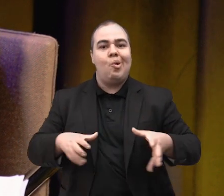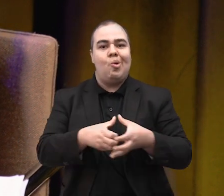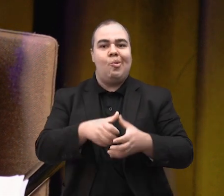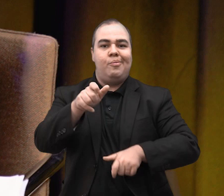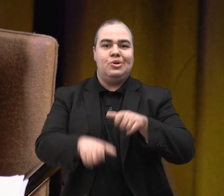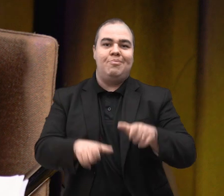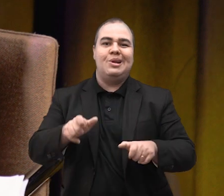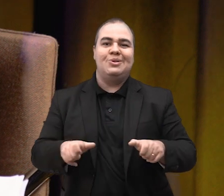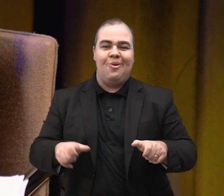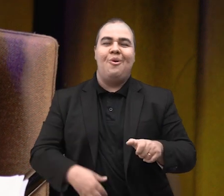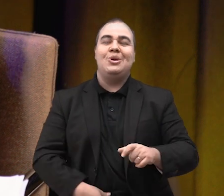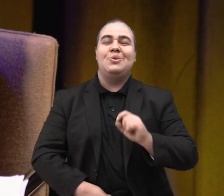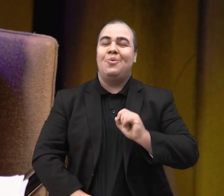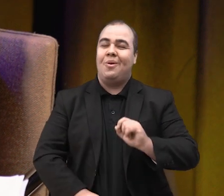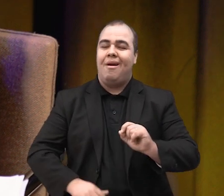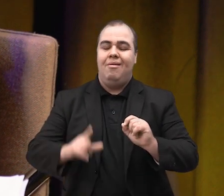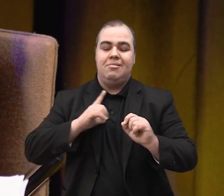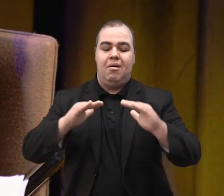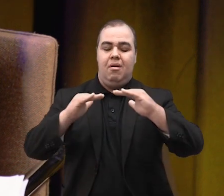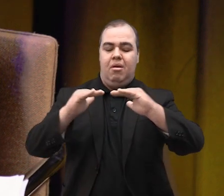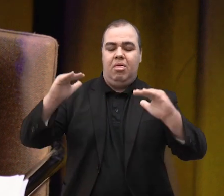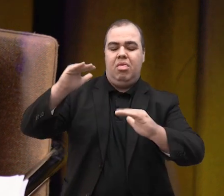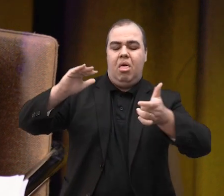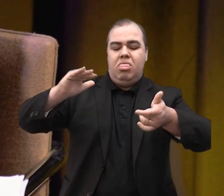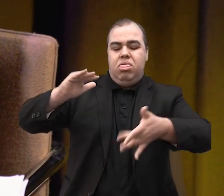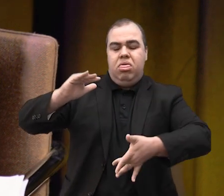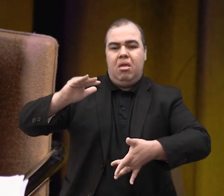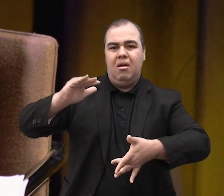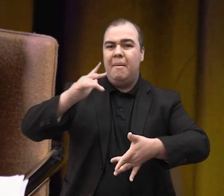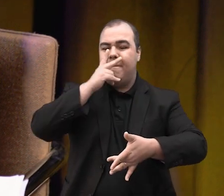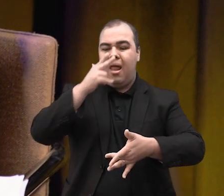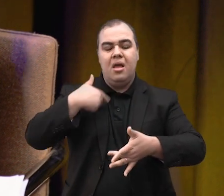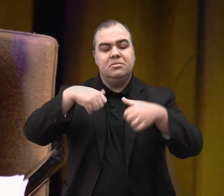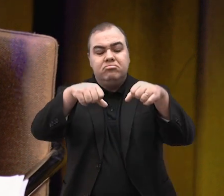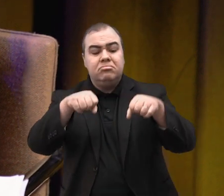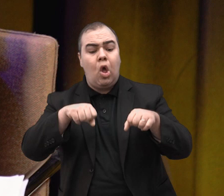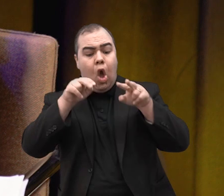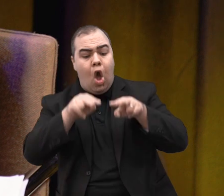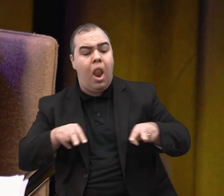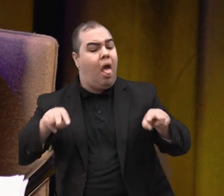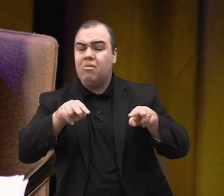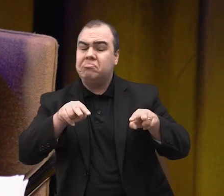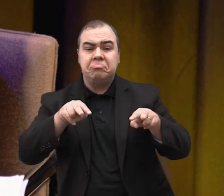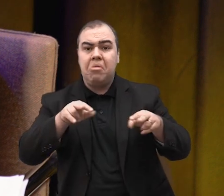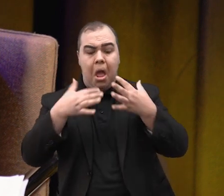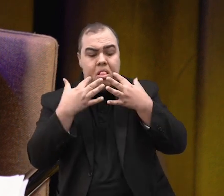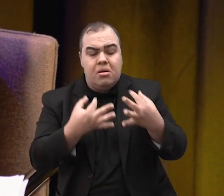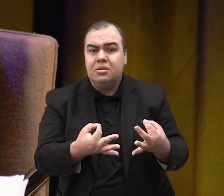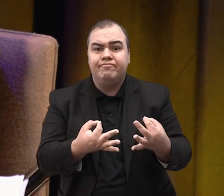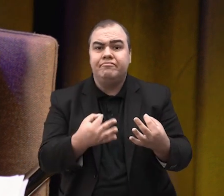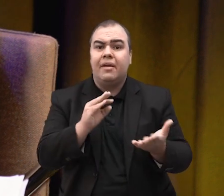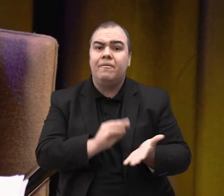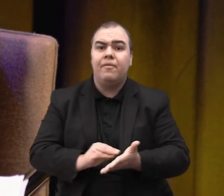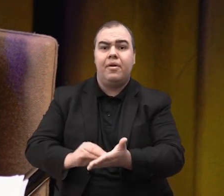que por diversos fatores ficam a margem né de uma de um olhar e de uma atenção ou seja